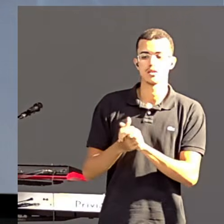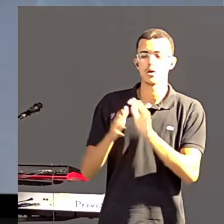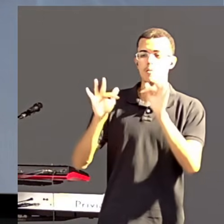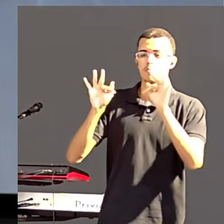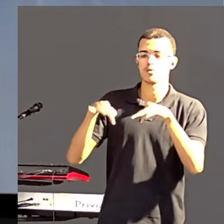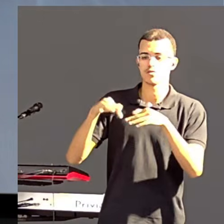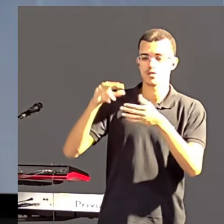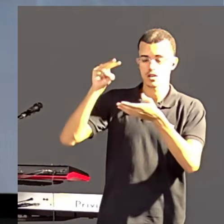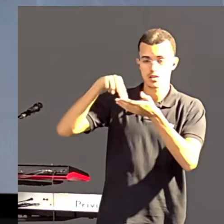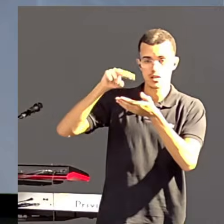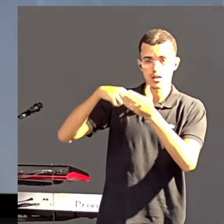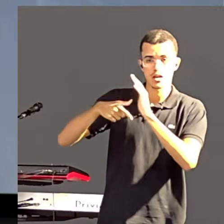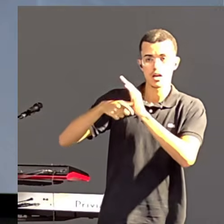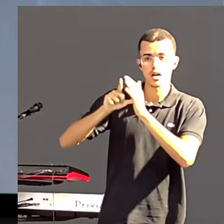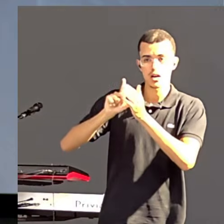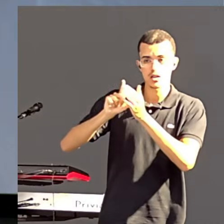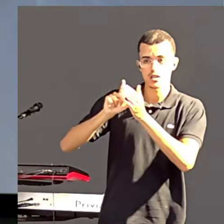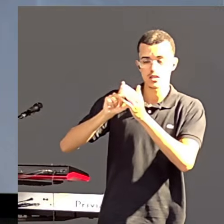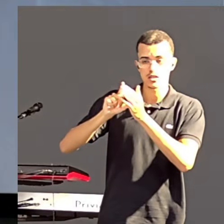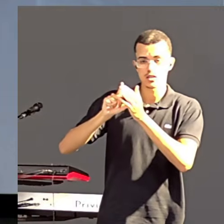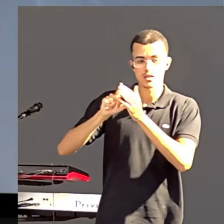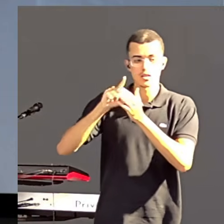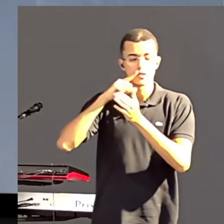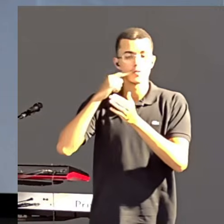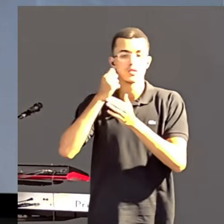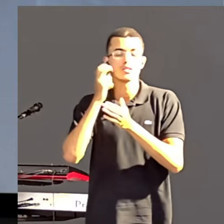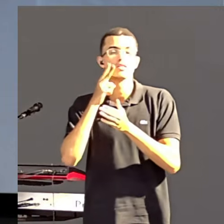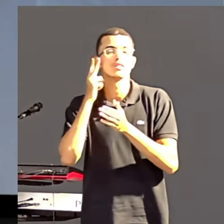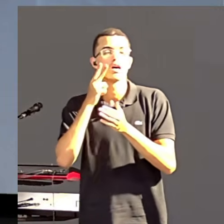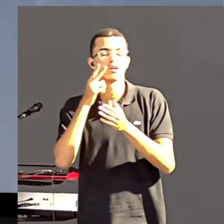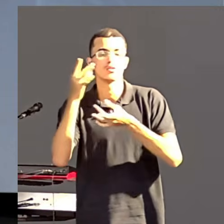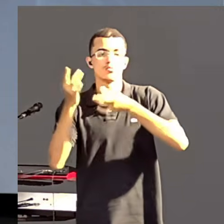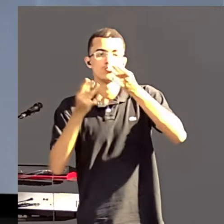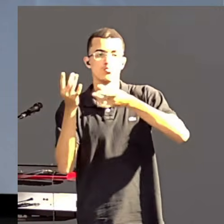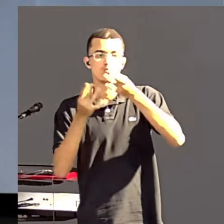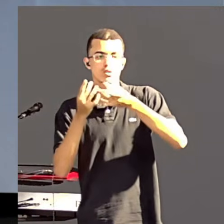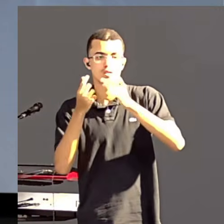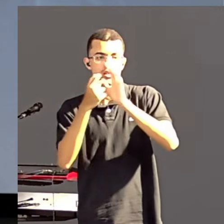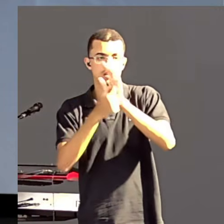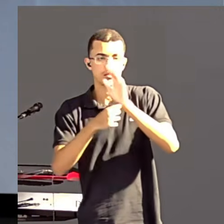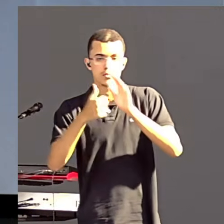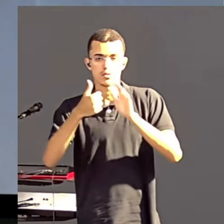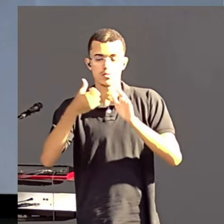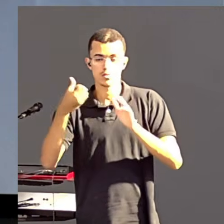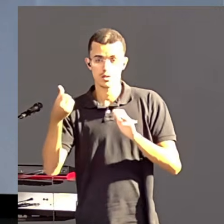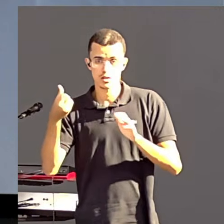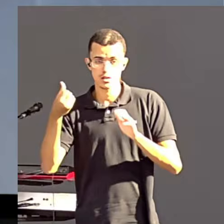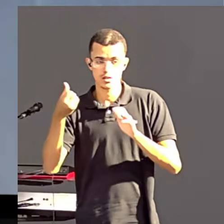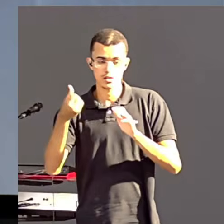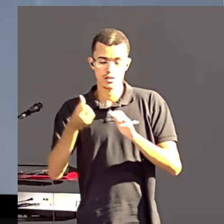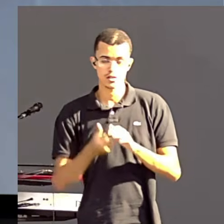que a gente vai fazer antes de cear. Juízes, capítulo 16.